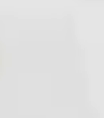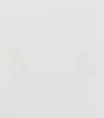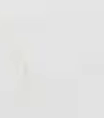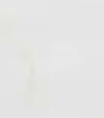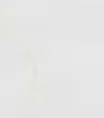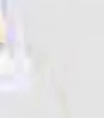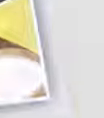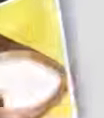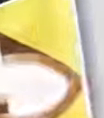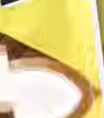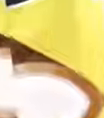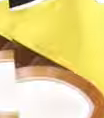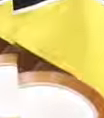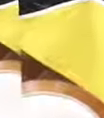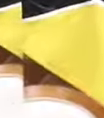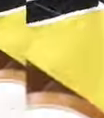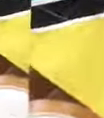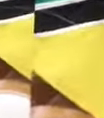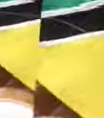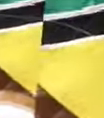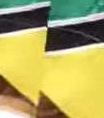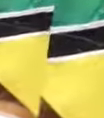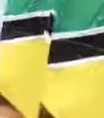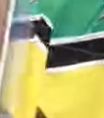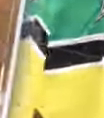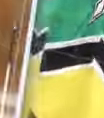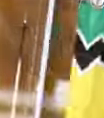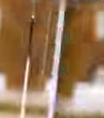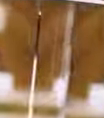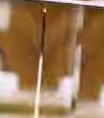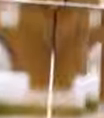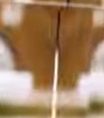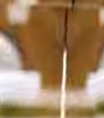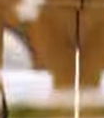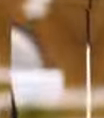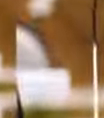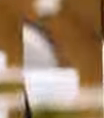sequência de mais do plenário Tribunal Regional Eleitoral do Amapá e seus magistrados.